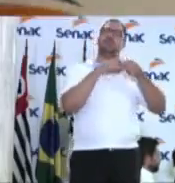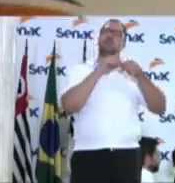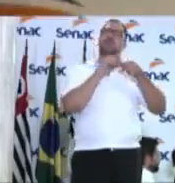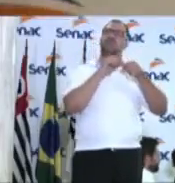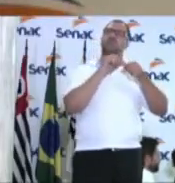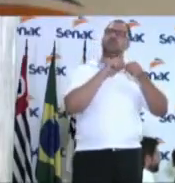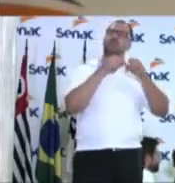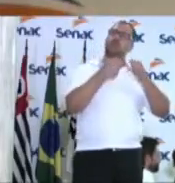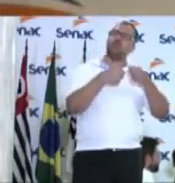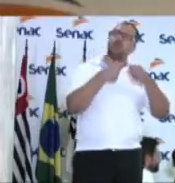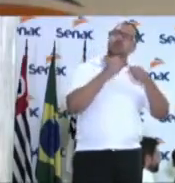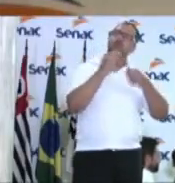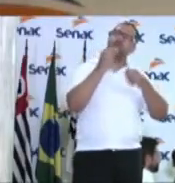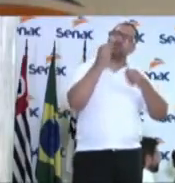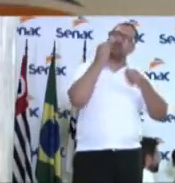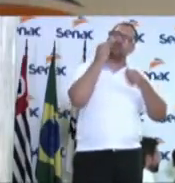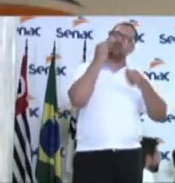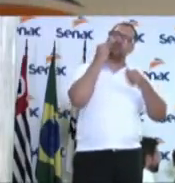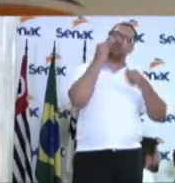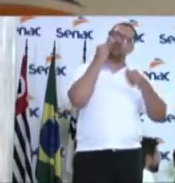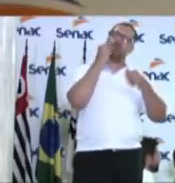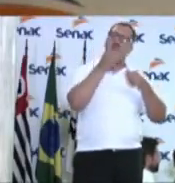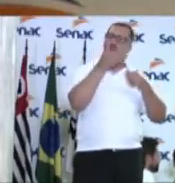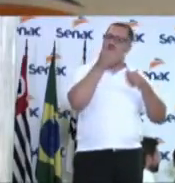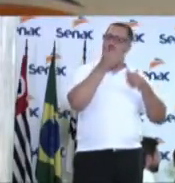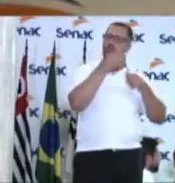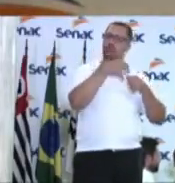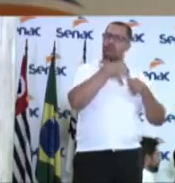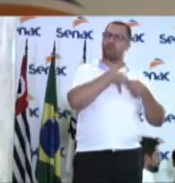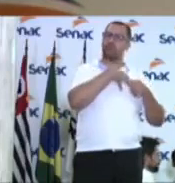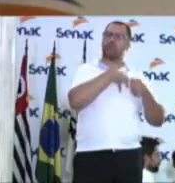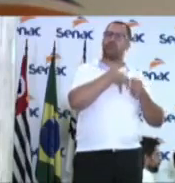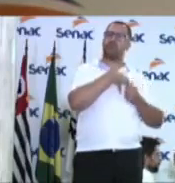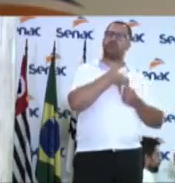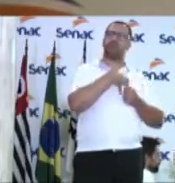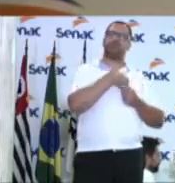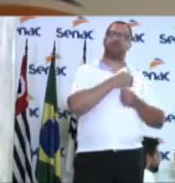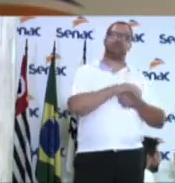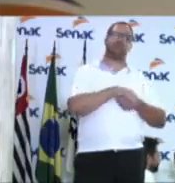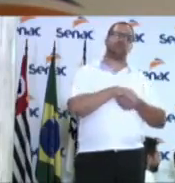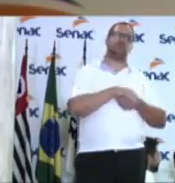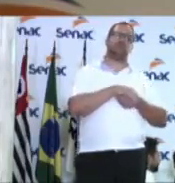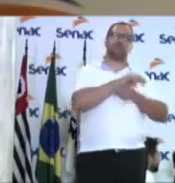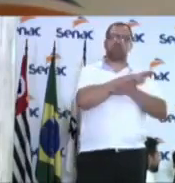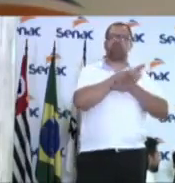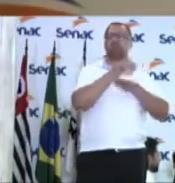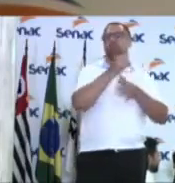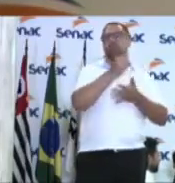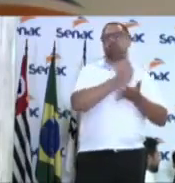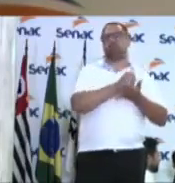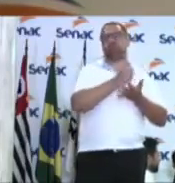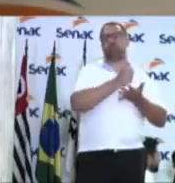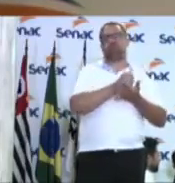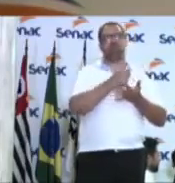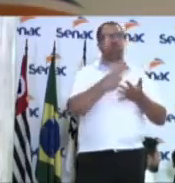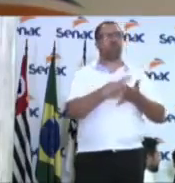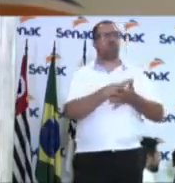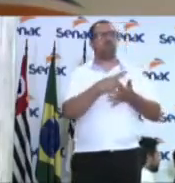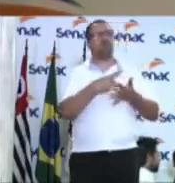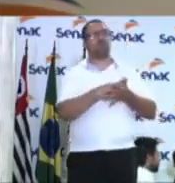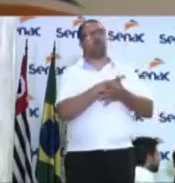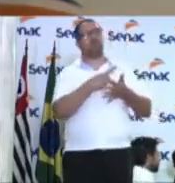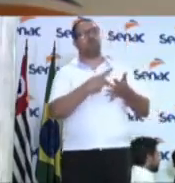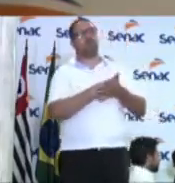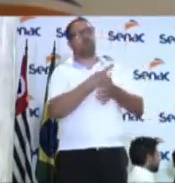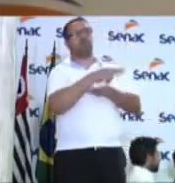vem fazendo bem. Assim, não tenho visto tantas marcas errarem, né? Acho que tem